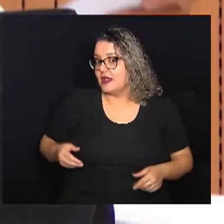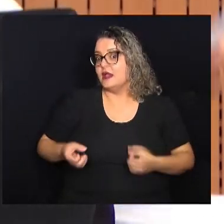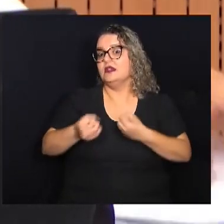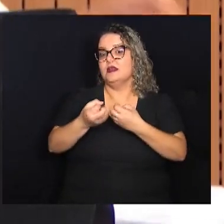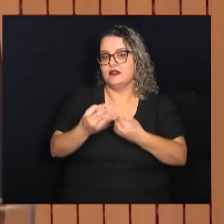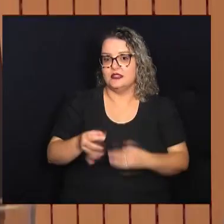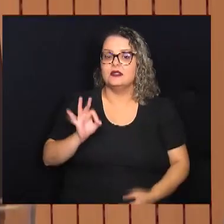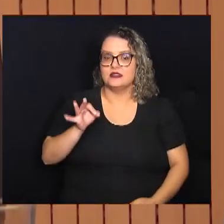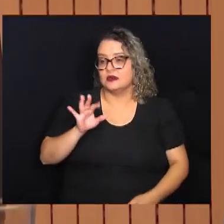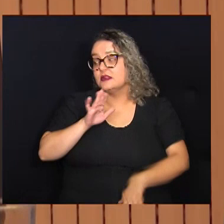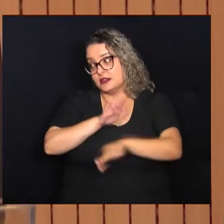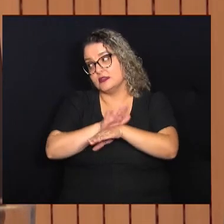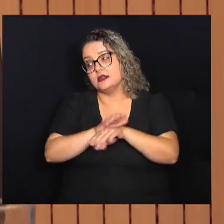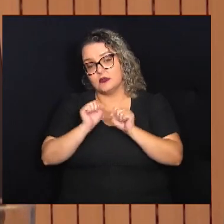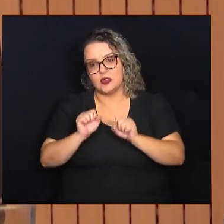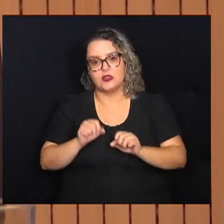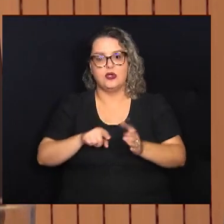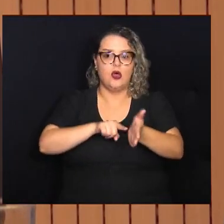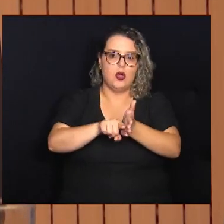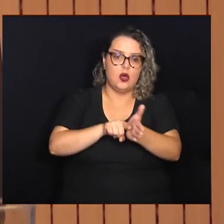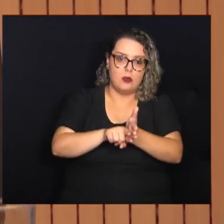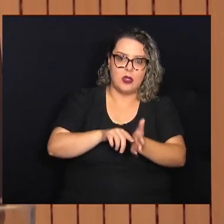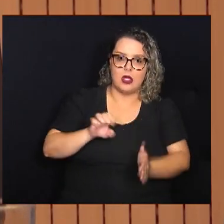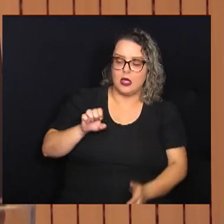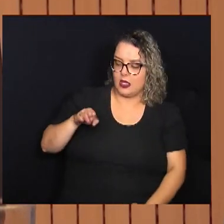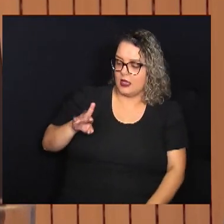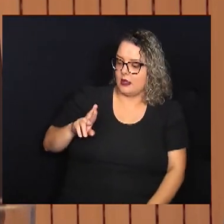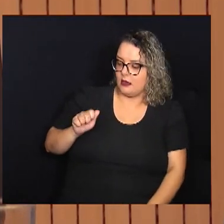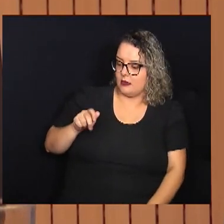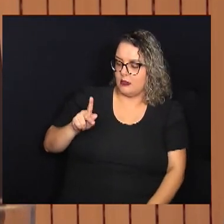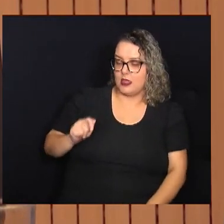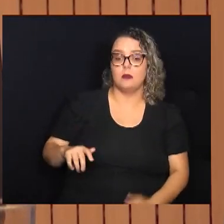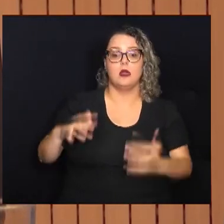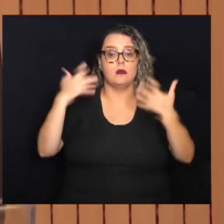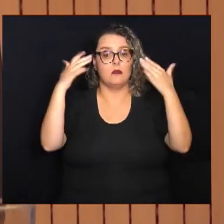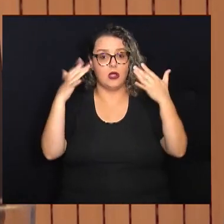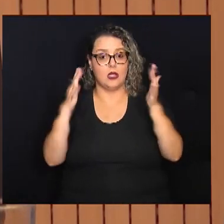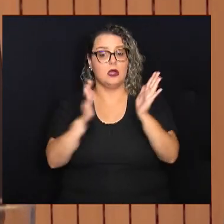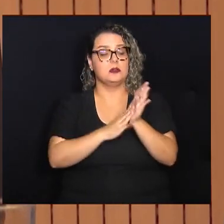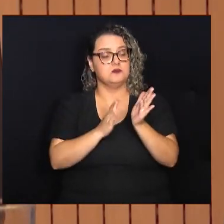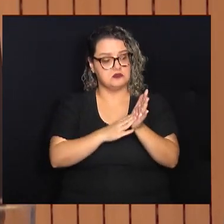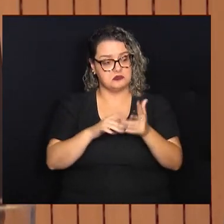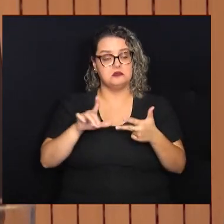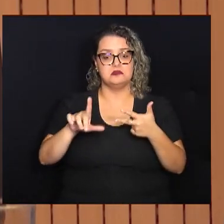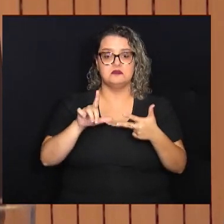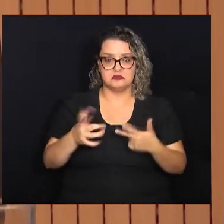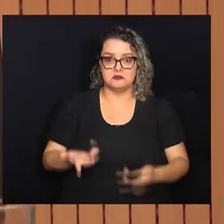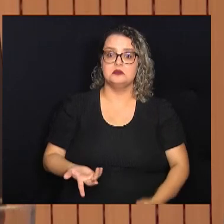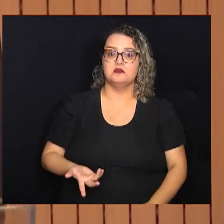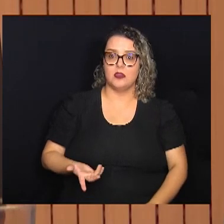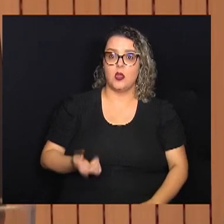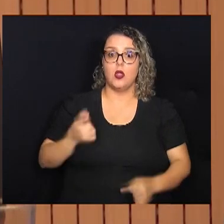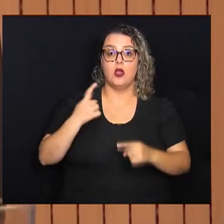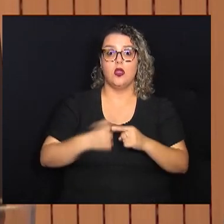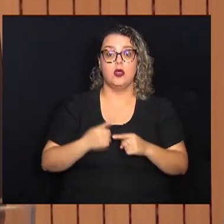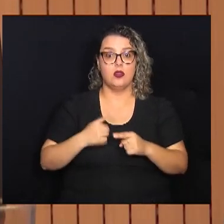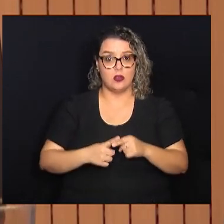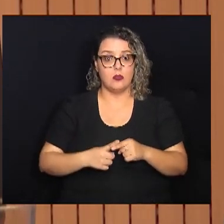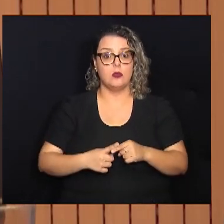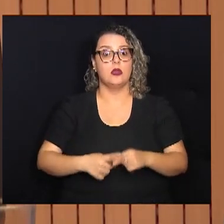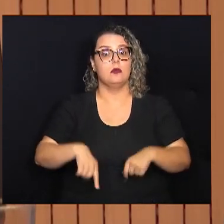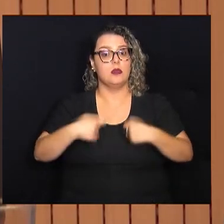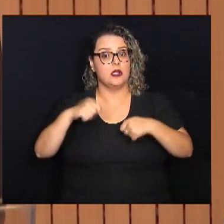presidente do movimento Resgate Cambuí fez algumas sugestões para a modificação da proposta. É um parecer que contém análises